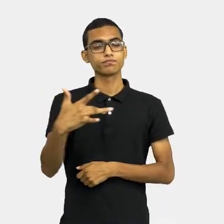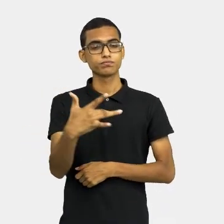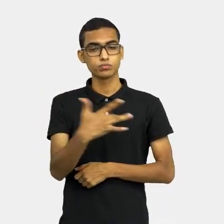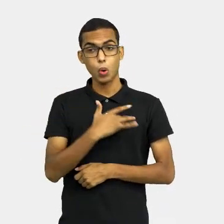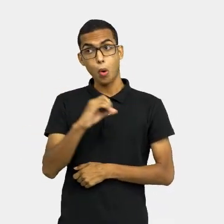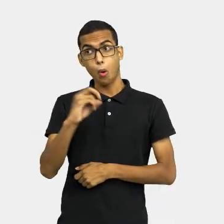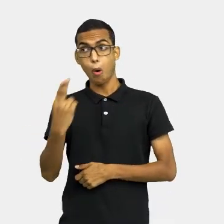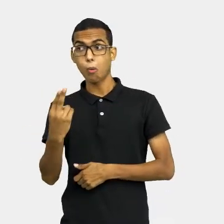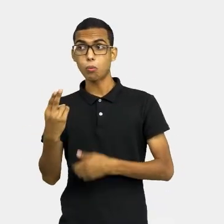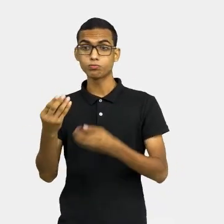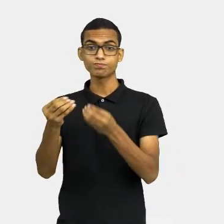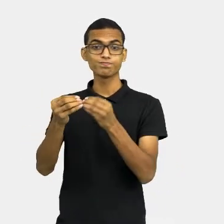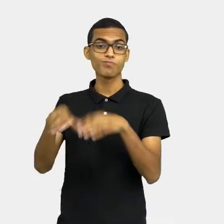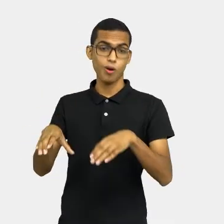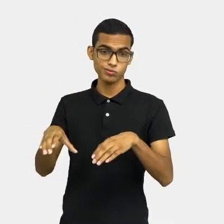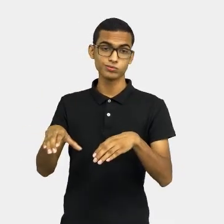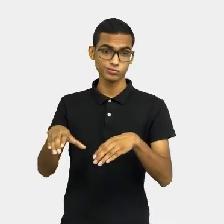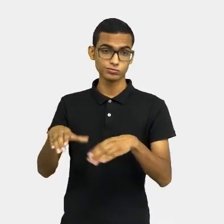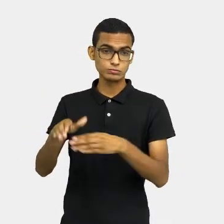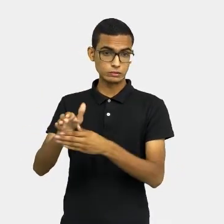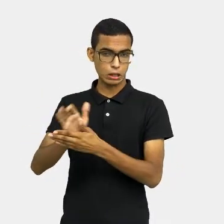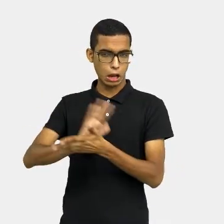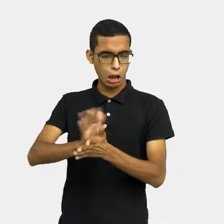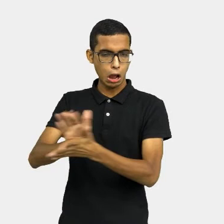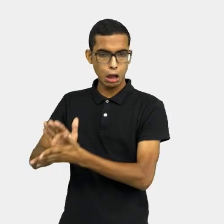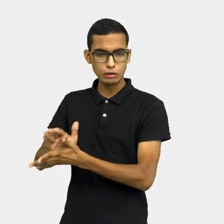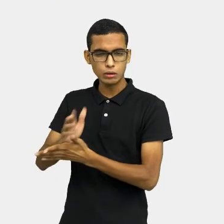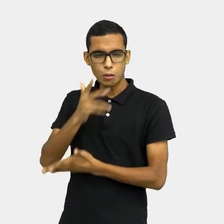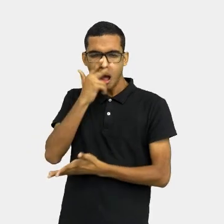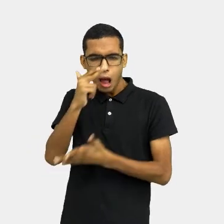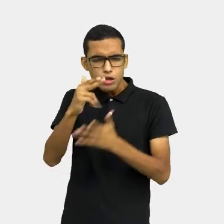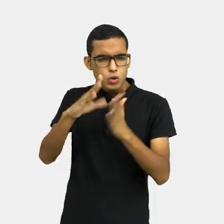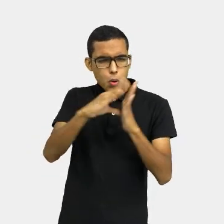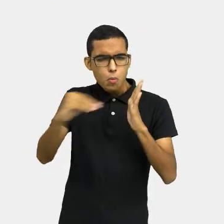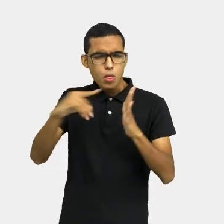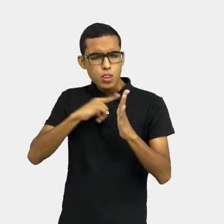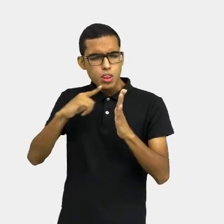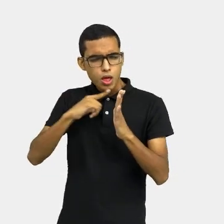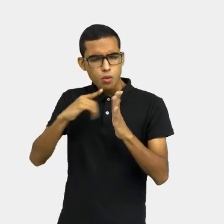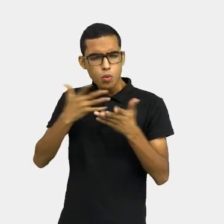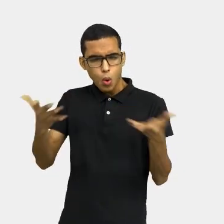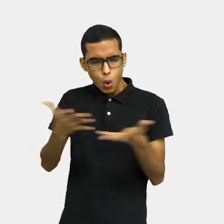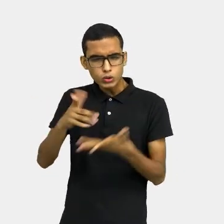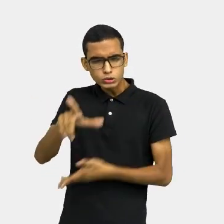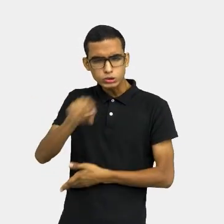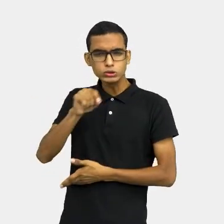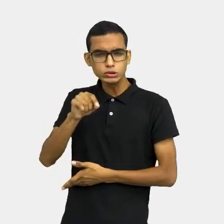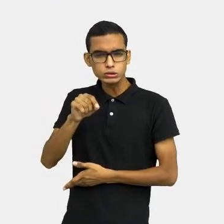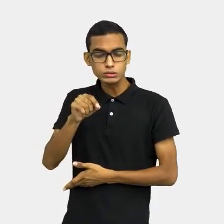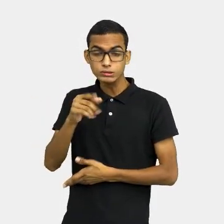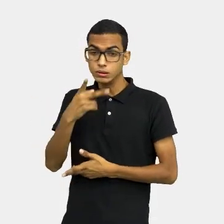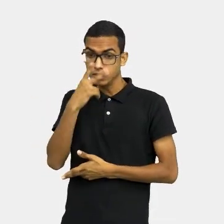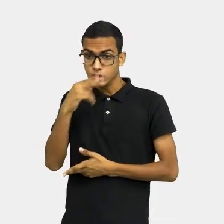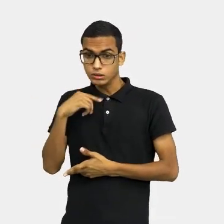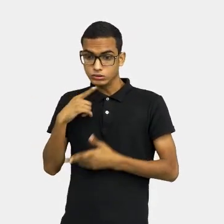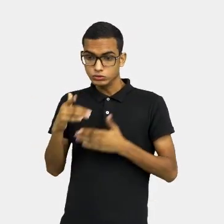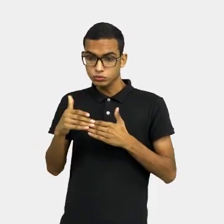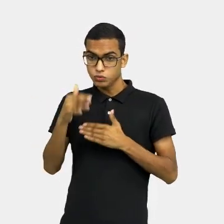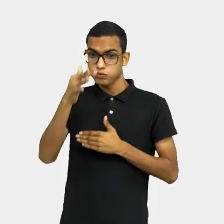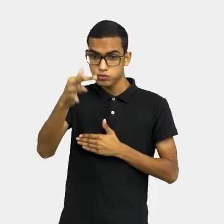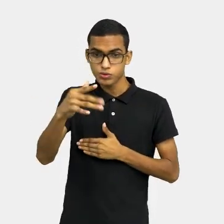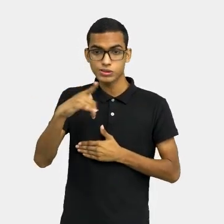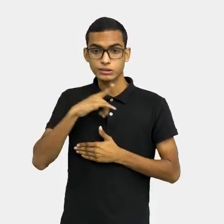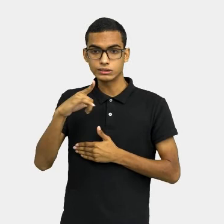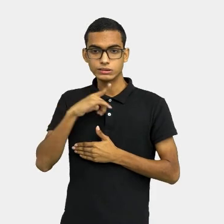saudável ou destrutiva. Parece que os modelos pelos quais optamos estão nos levando para um